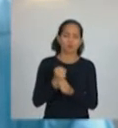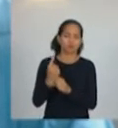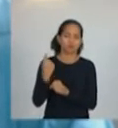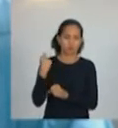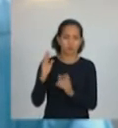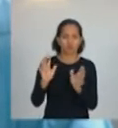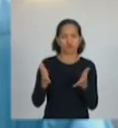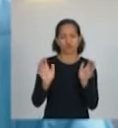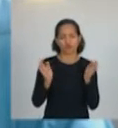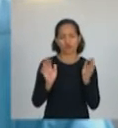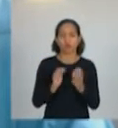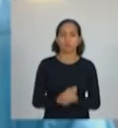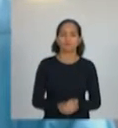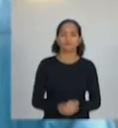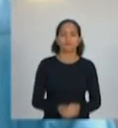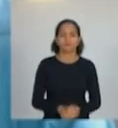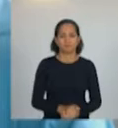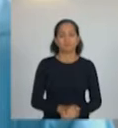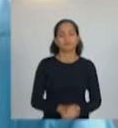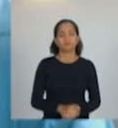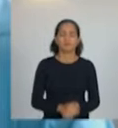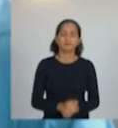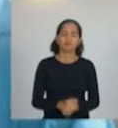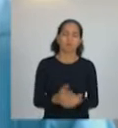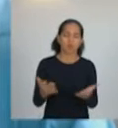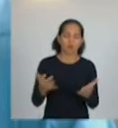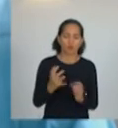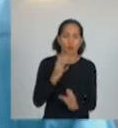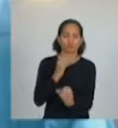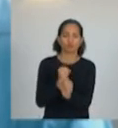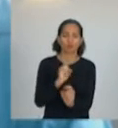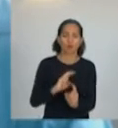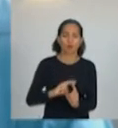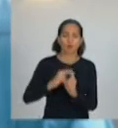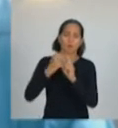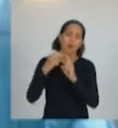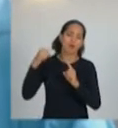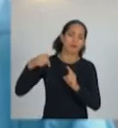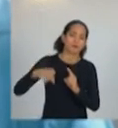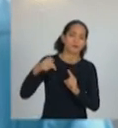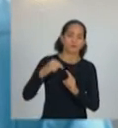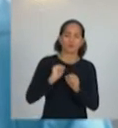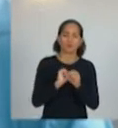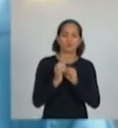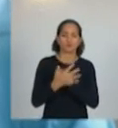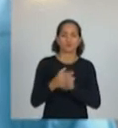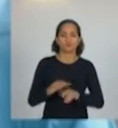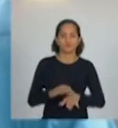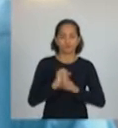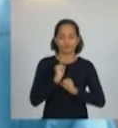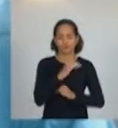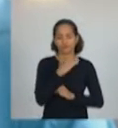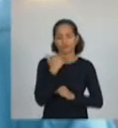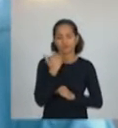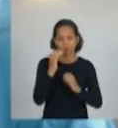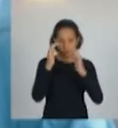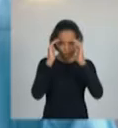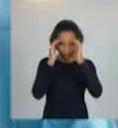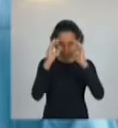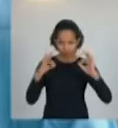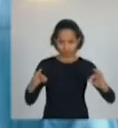e ela é uma a mais na nossa conta aí do Covid e que merece todo o nosso